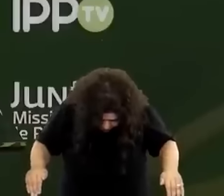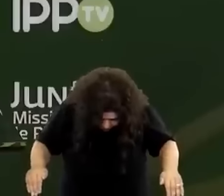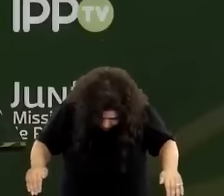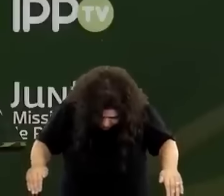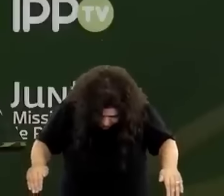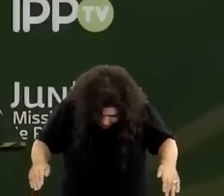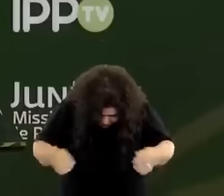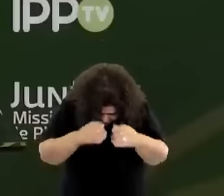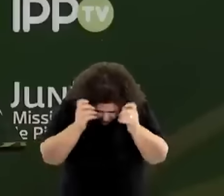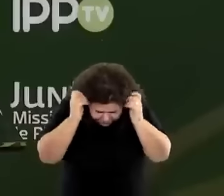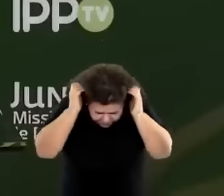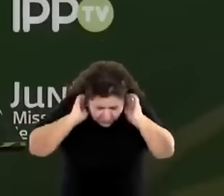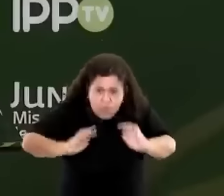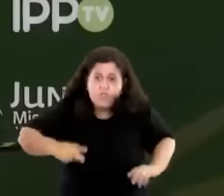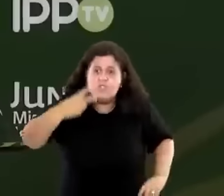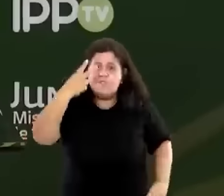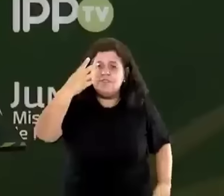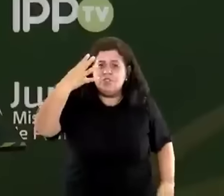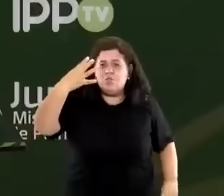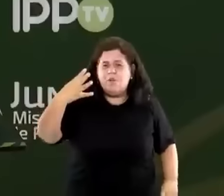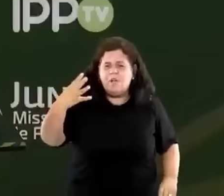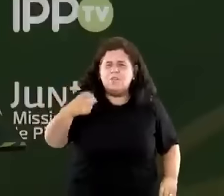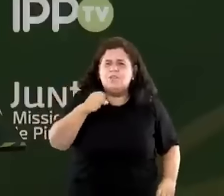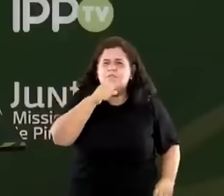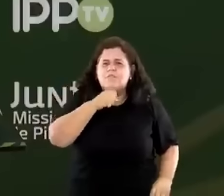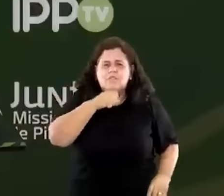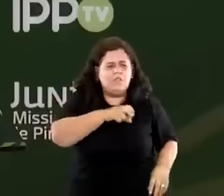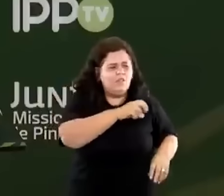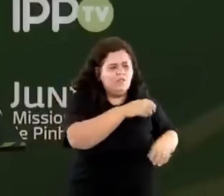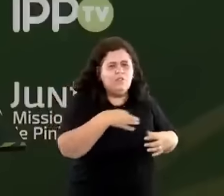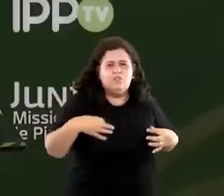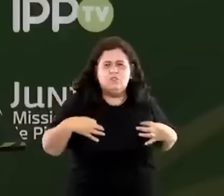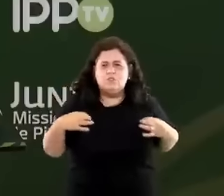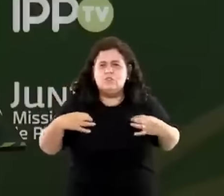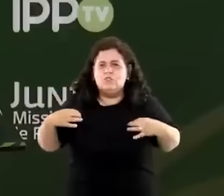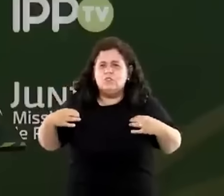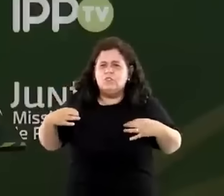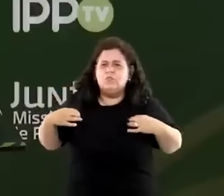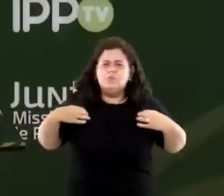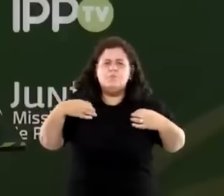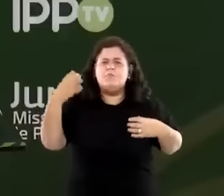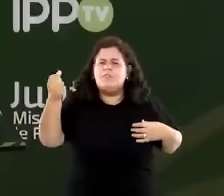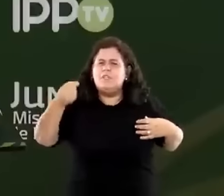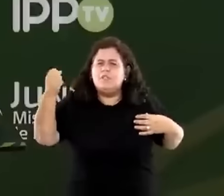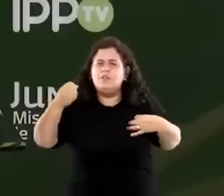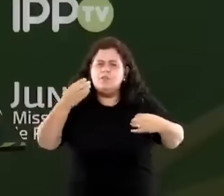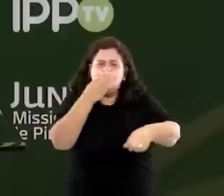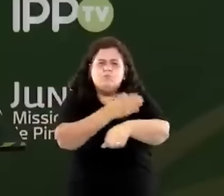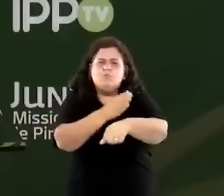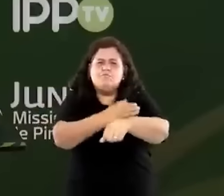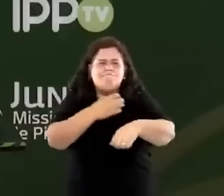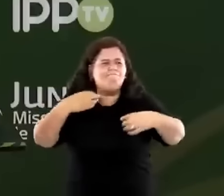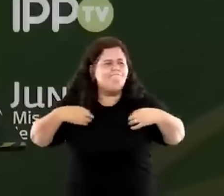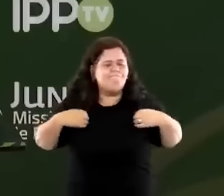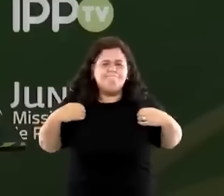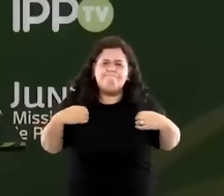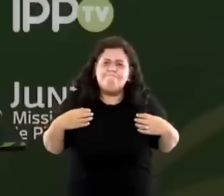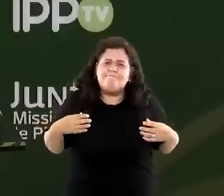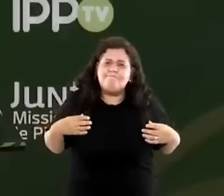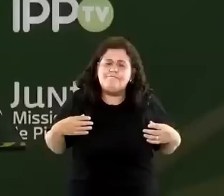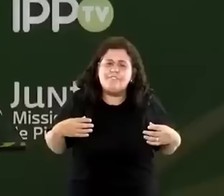prostrarão os 24 anciãos se prostrarão me irmãos amados prestem atenção nisso